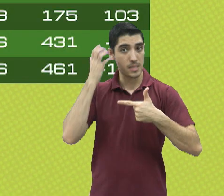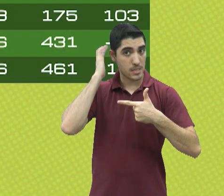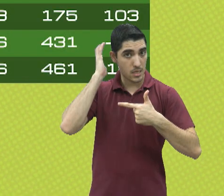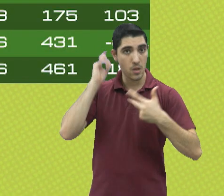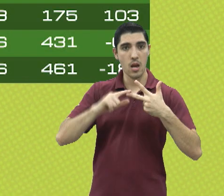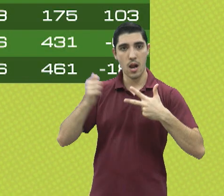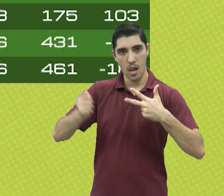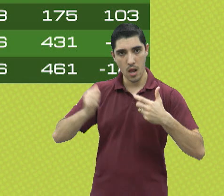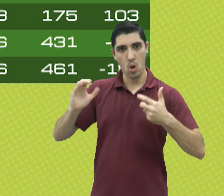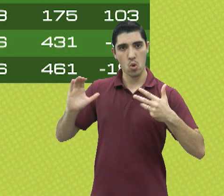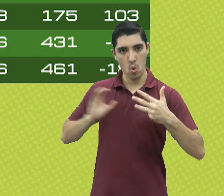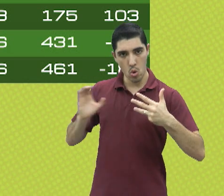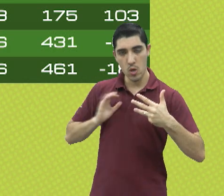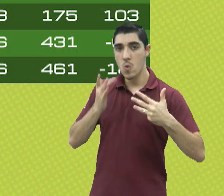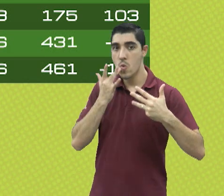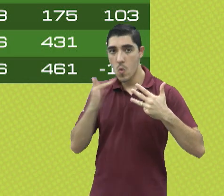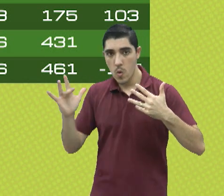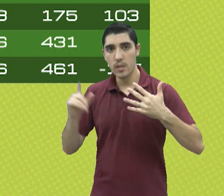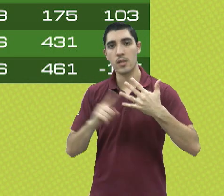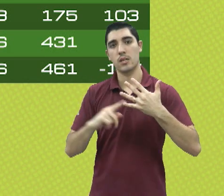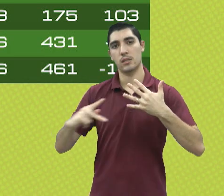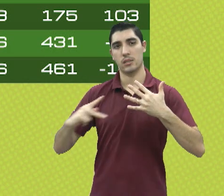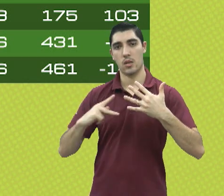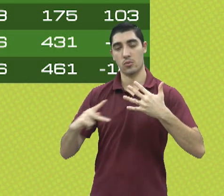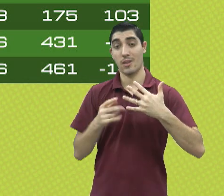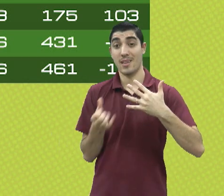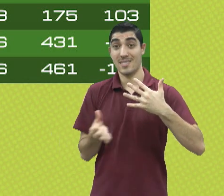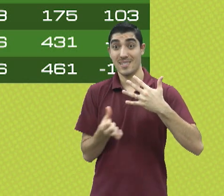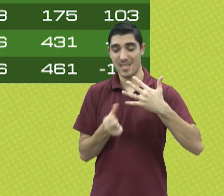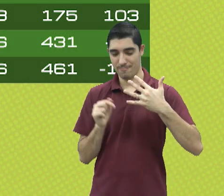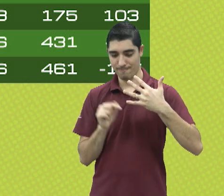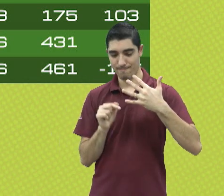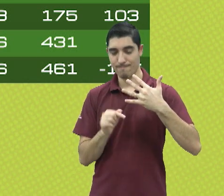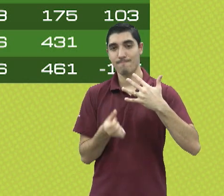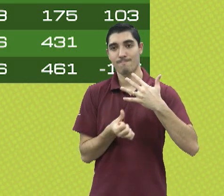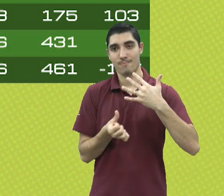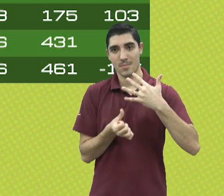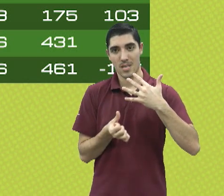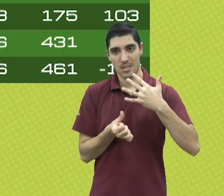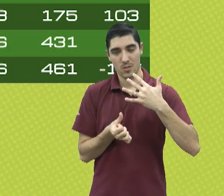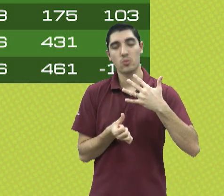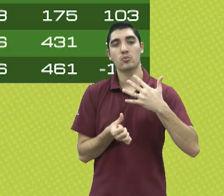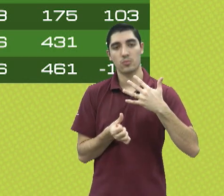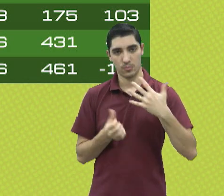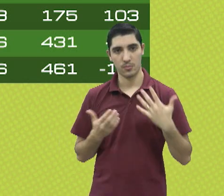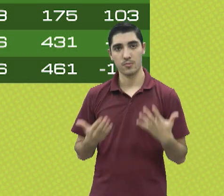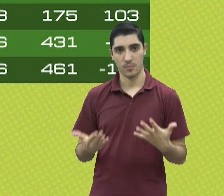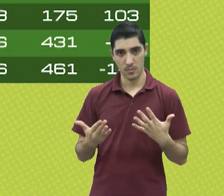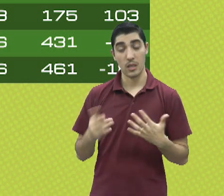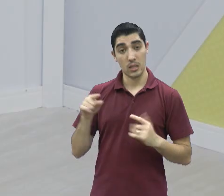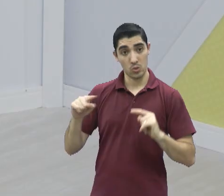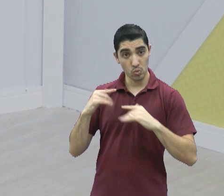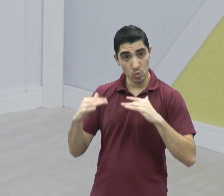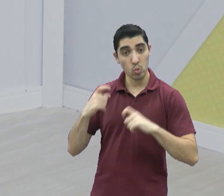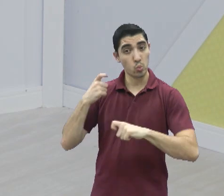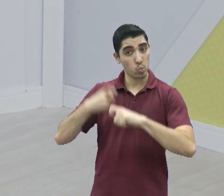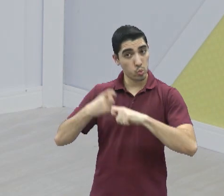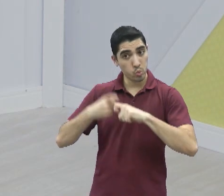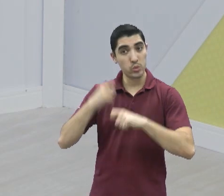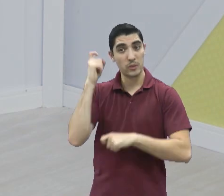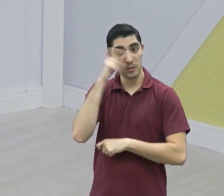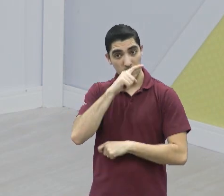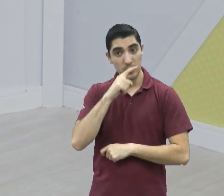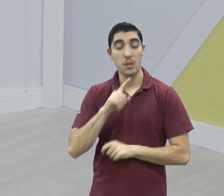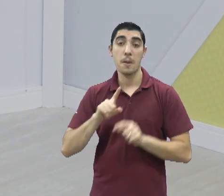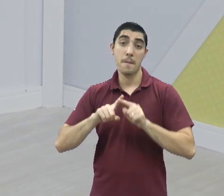Araraquara, Corinthians, Ourinhos. O São José é o 6º colocado na tabela de classificação. Jogo complicado, mas é aquele negócio. Como